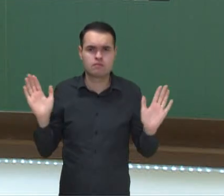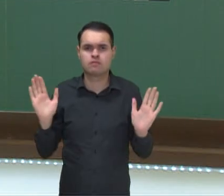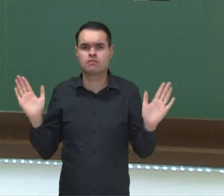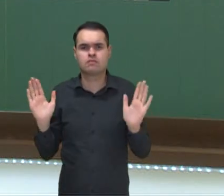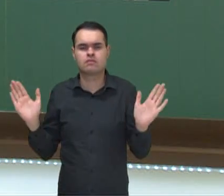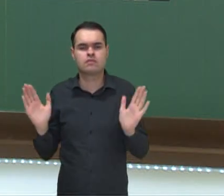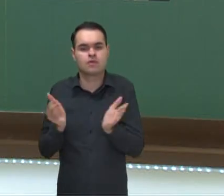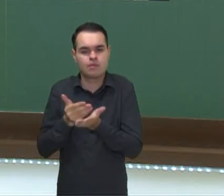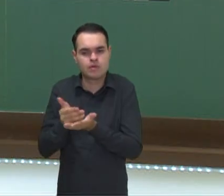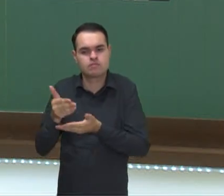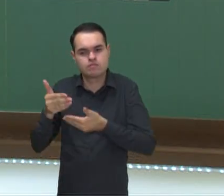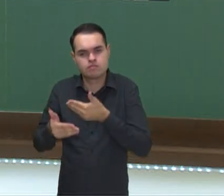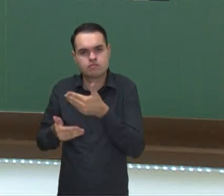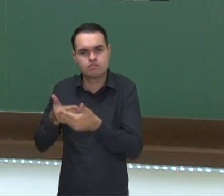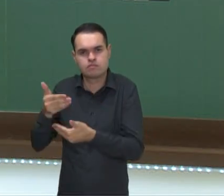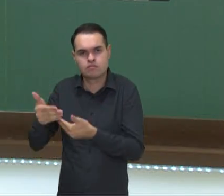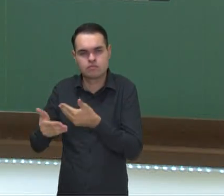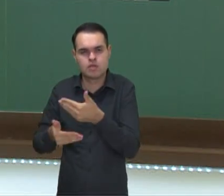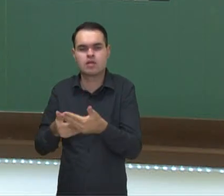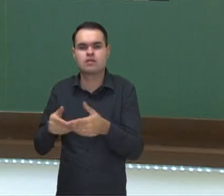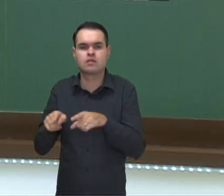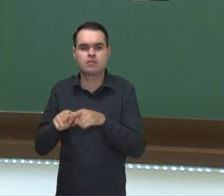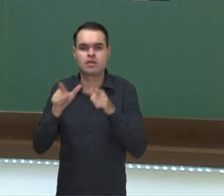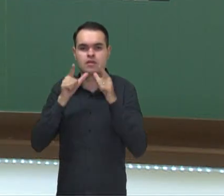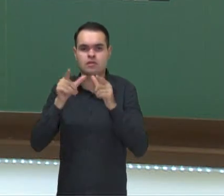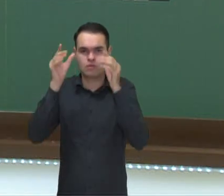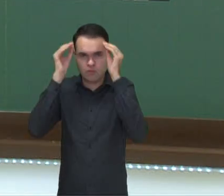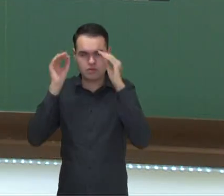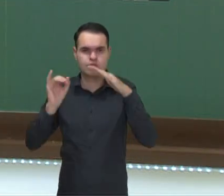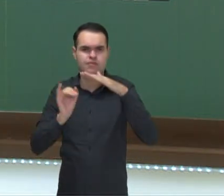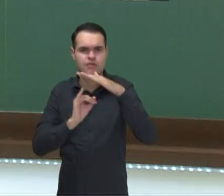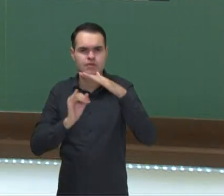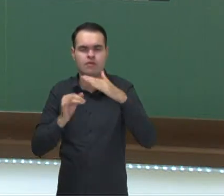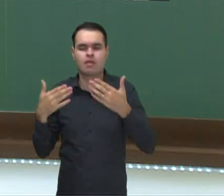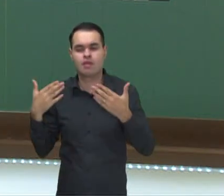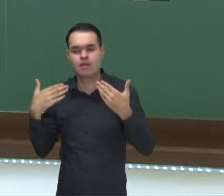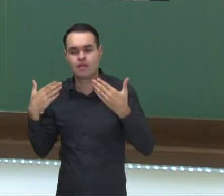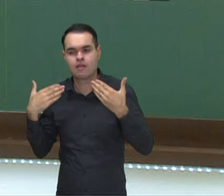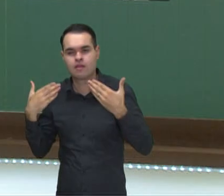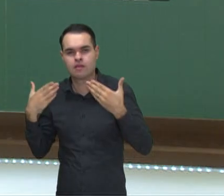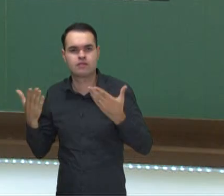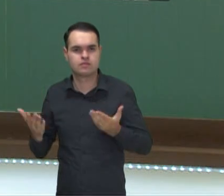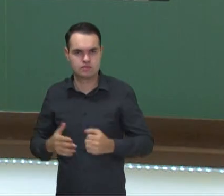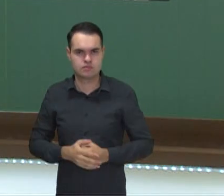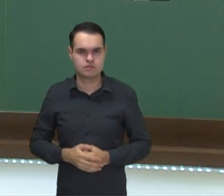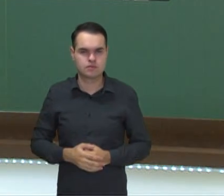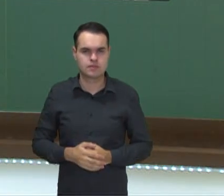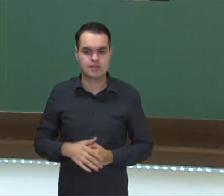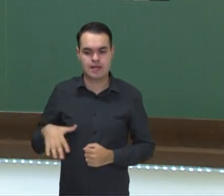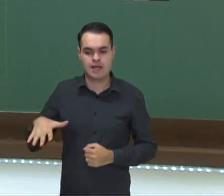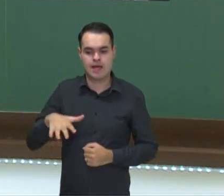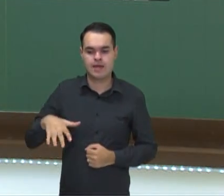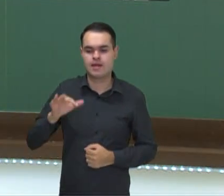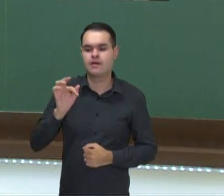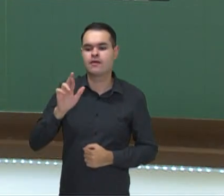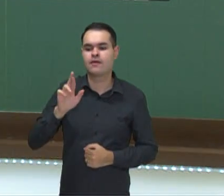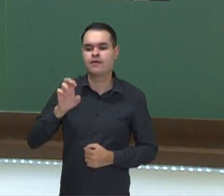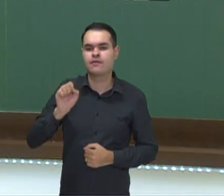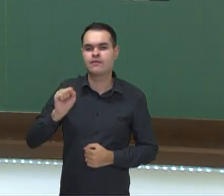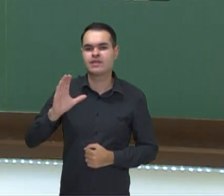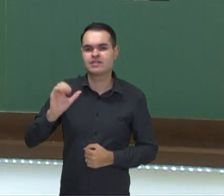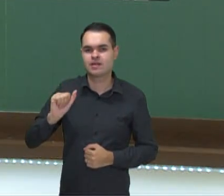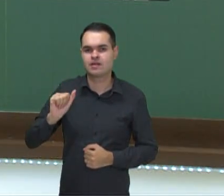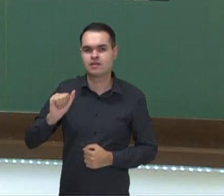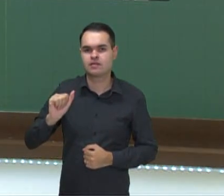Ainda nós temos a presença de uma linguagem informal, né? O fresquinhas aí, em vez de dizer uma área fresca, uma cidade